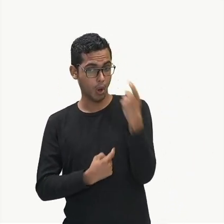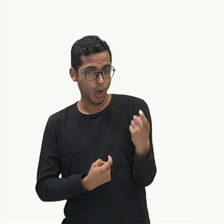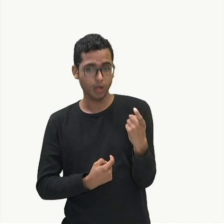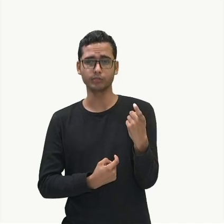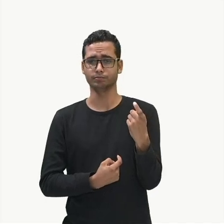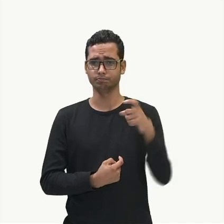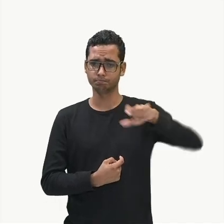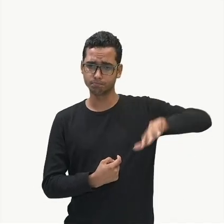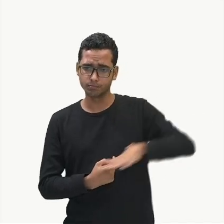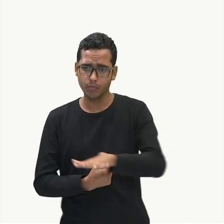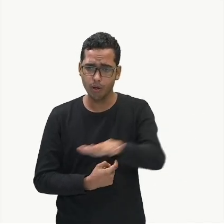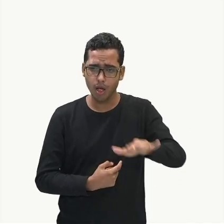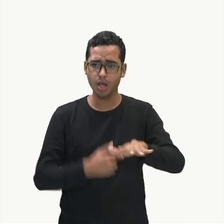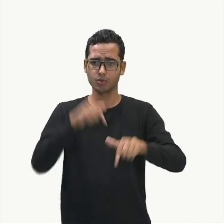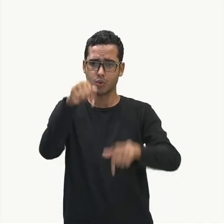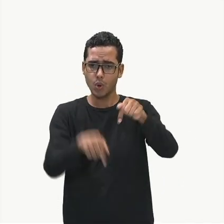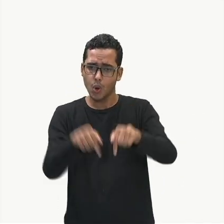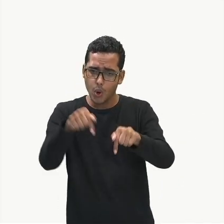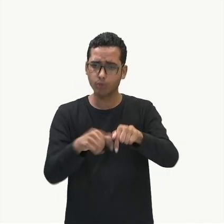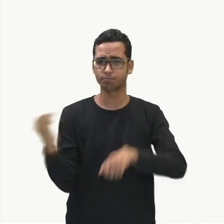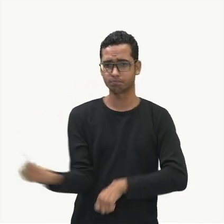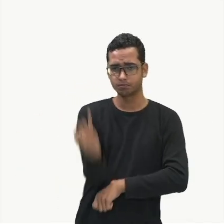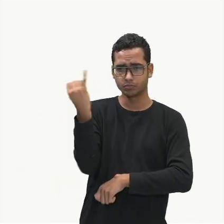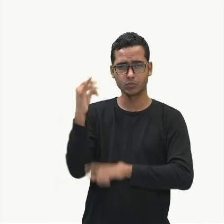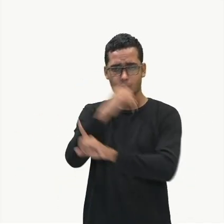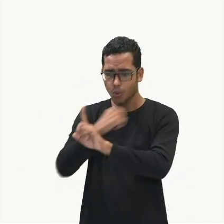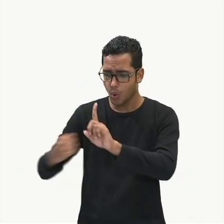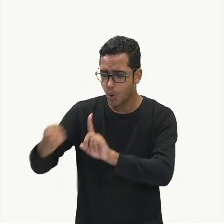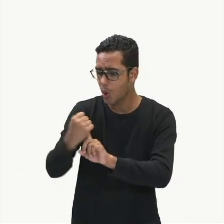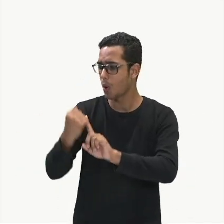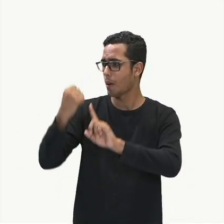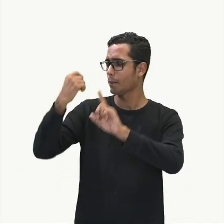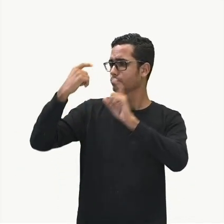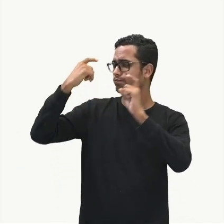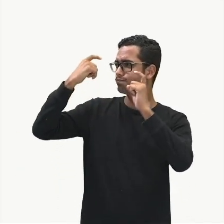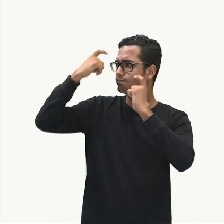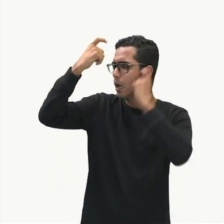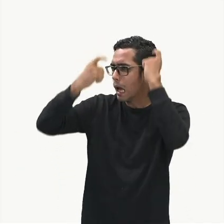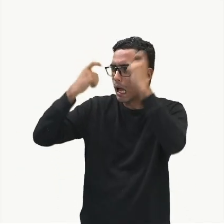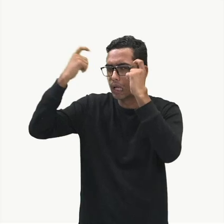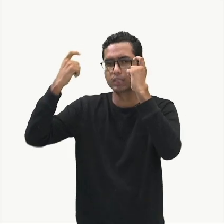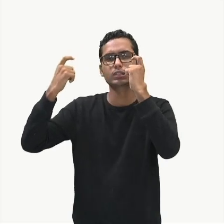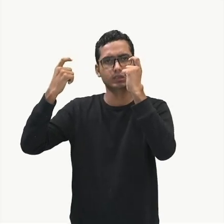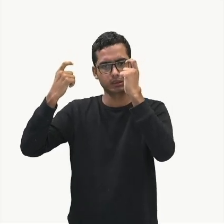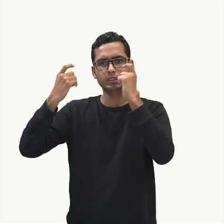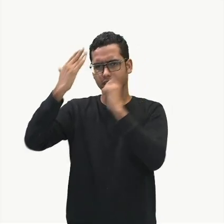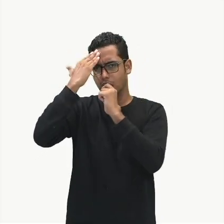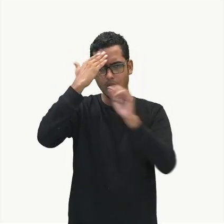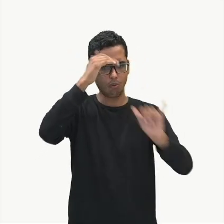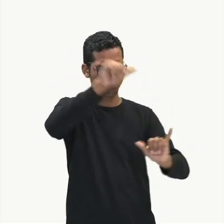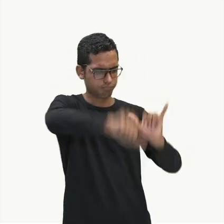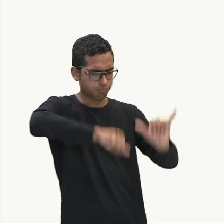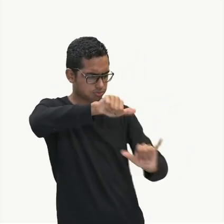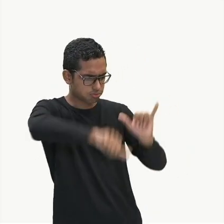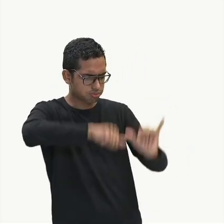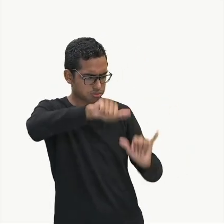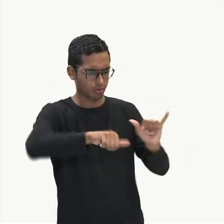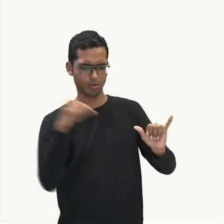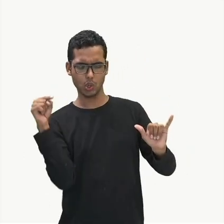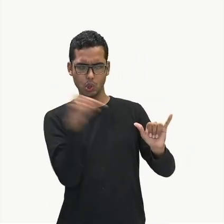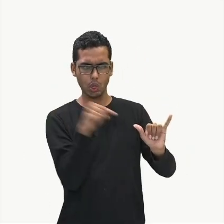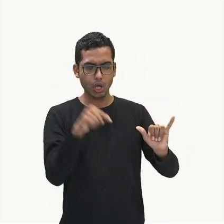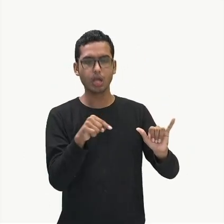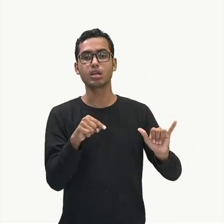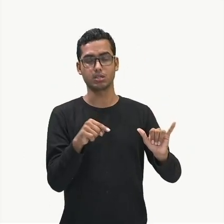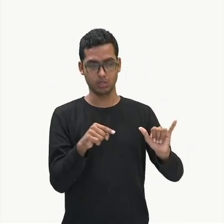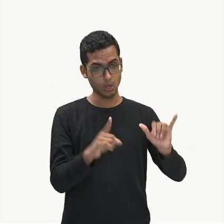importante para a sociedade. Ela se preocupa, né? Ela sabe que essas reações químicas, elas vão,